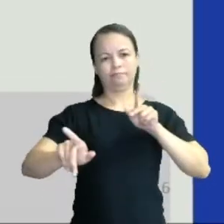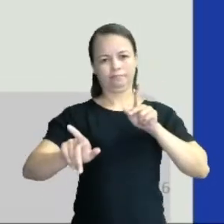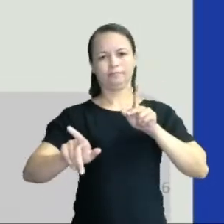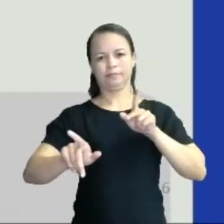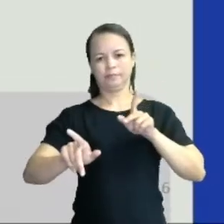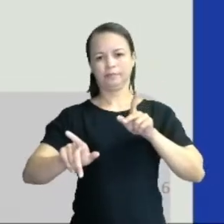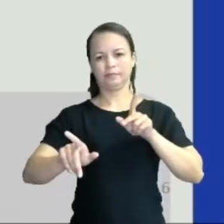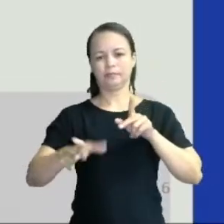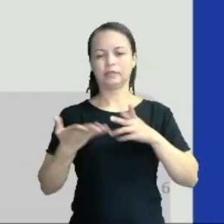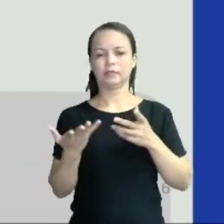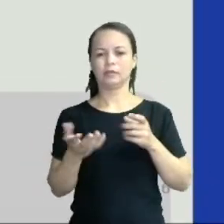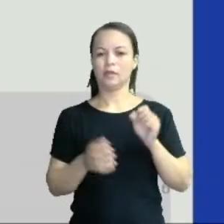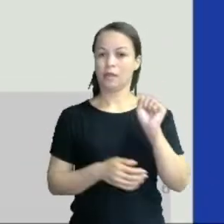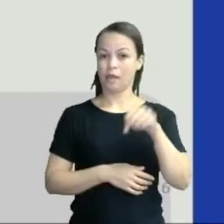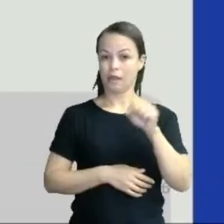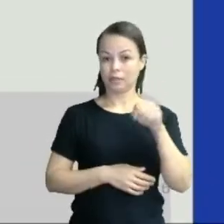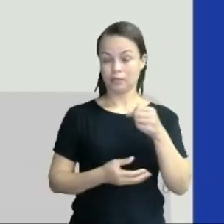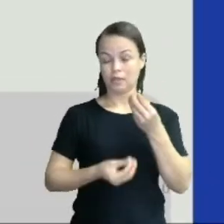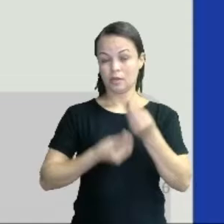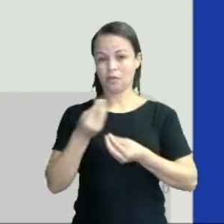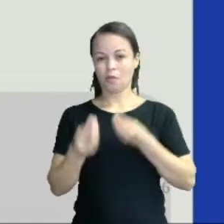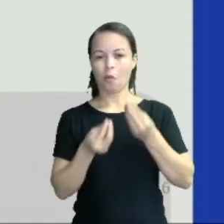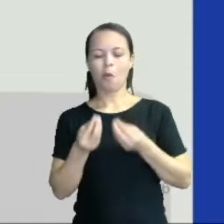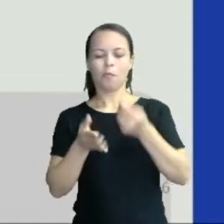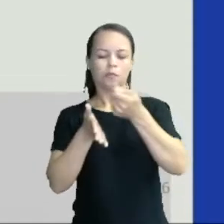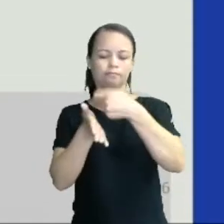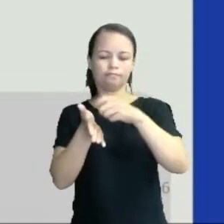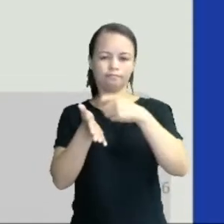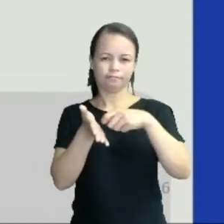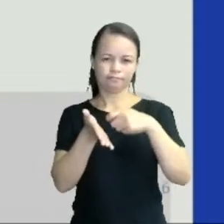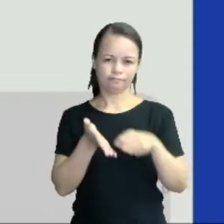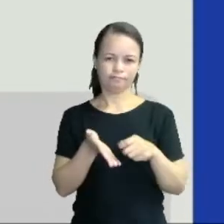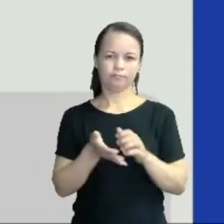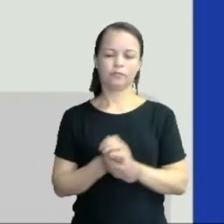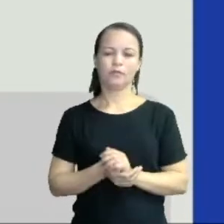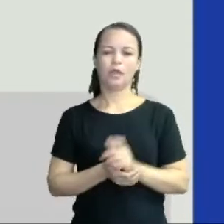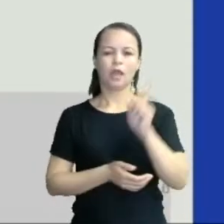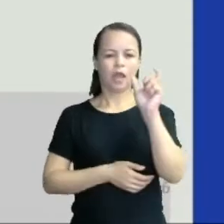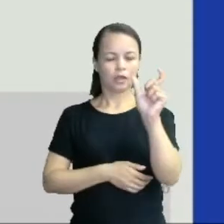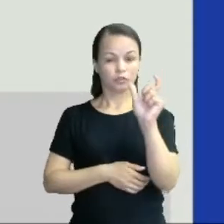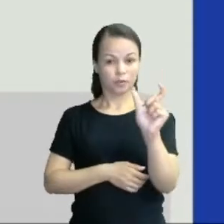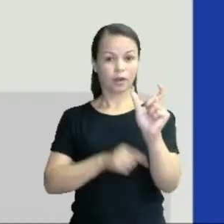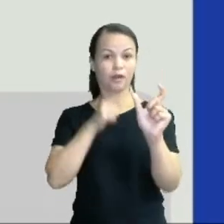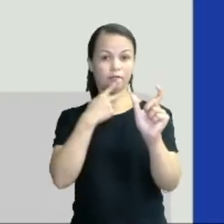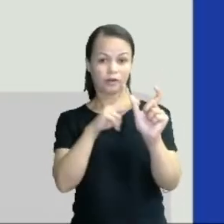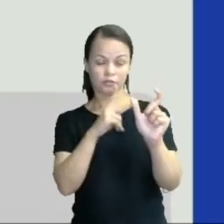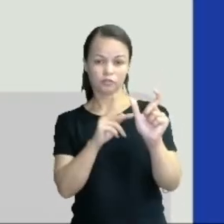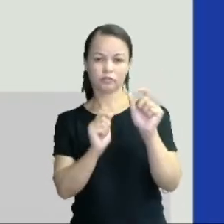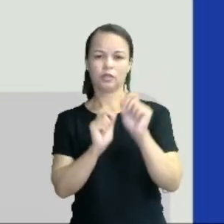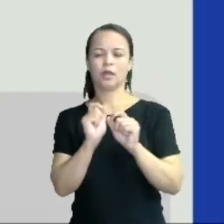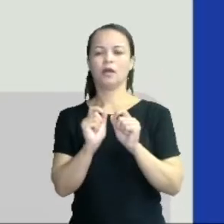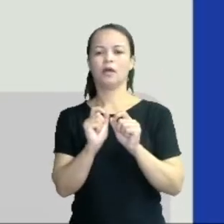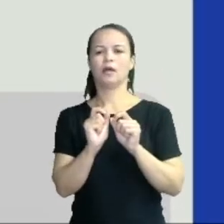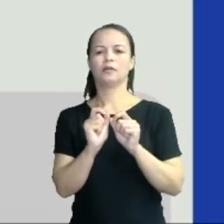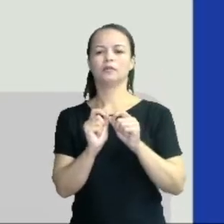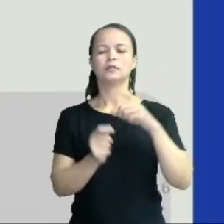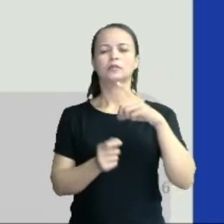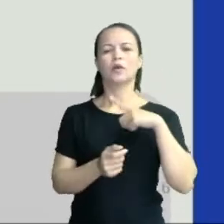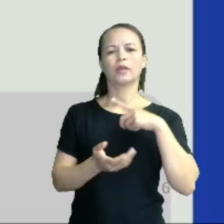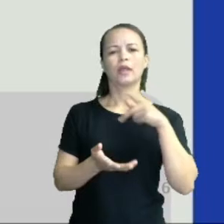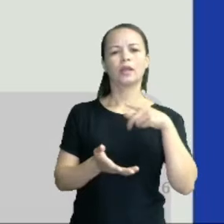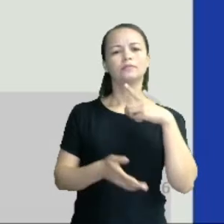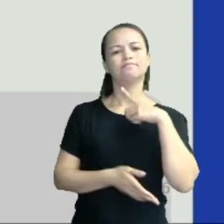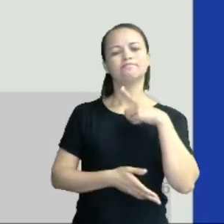diferentes, assim como a escrita. As palavras homófonas são aquelas que